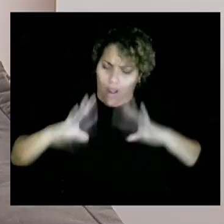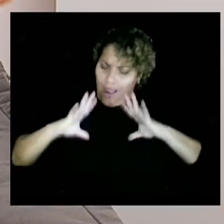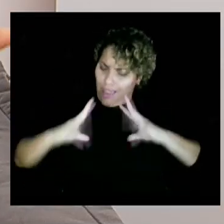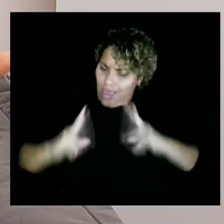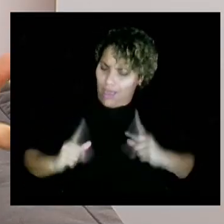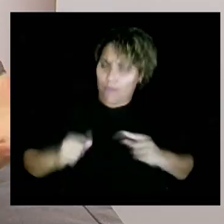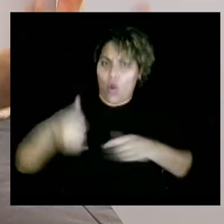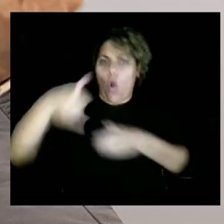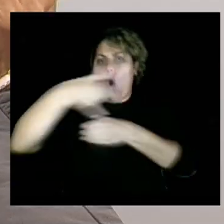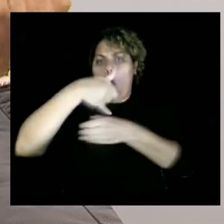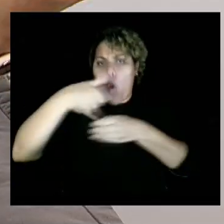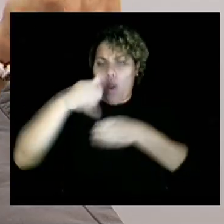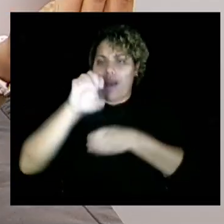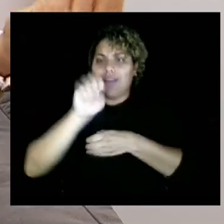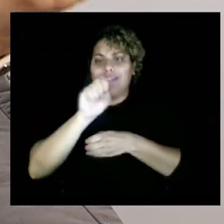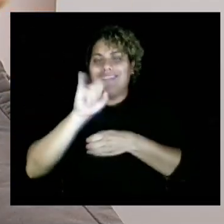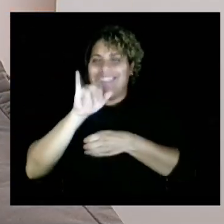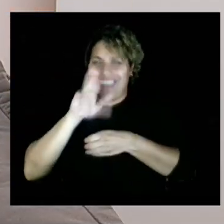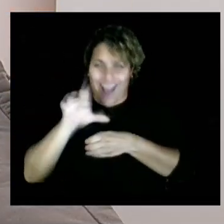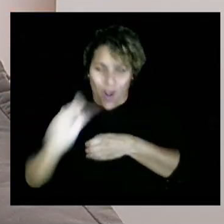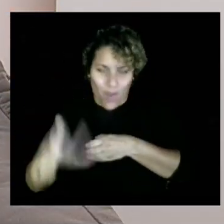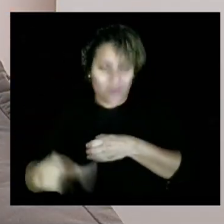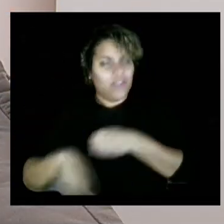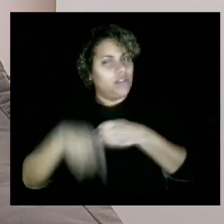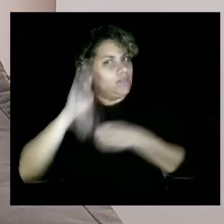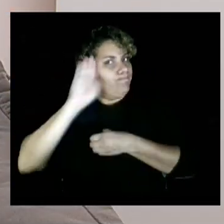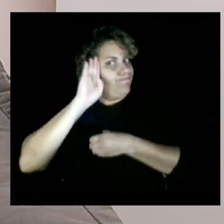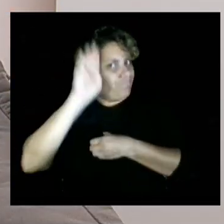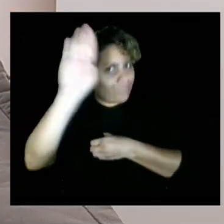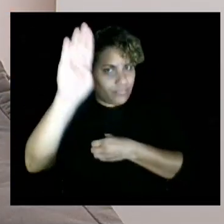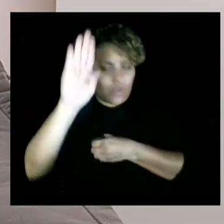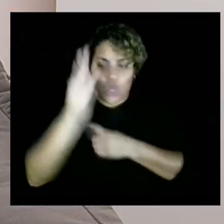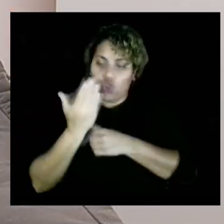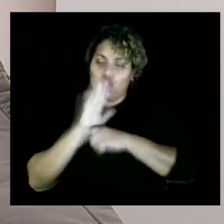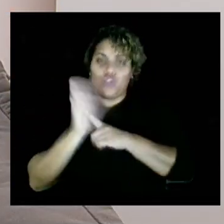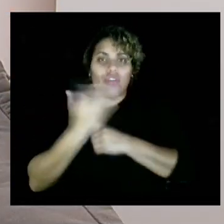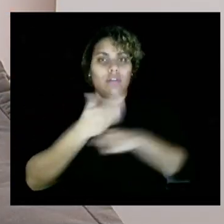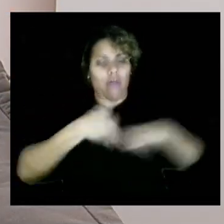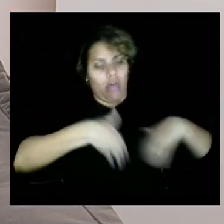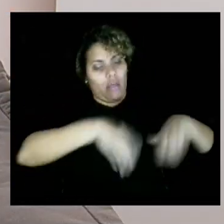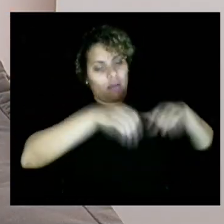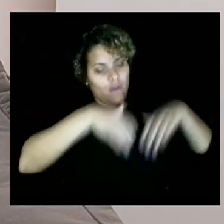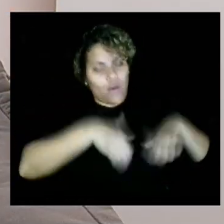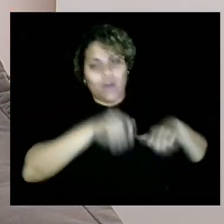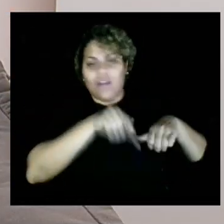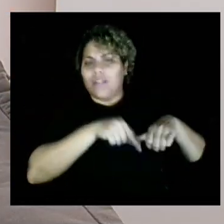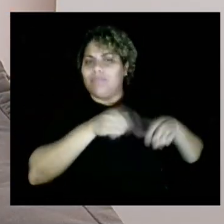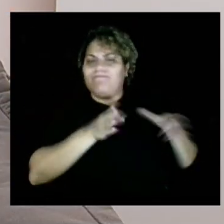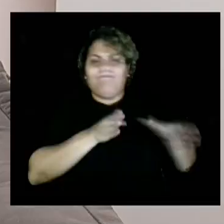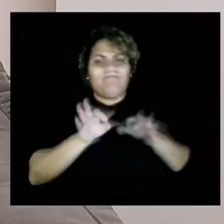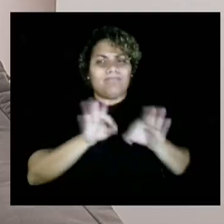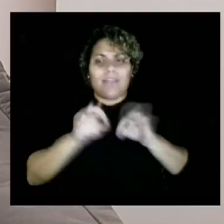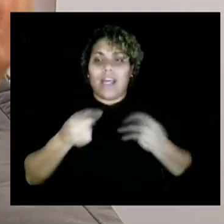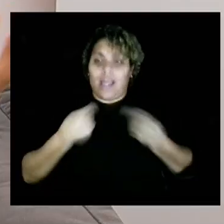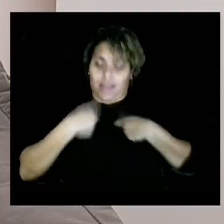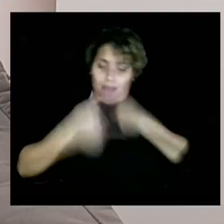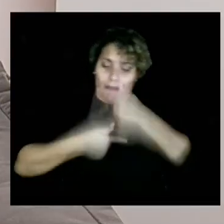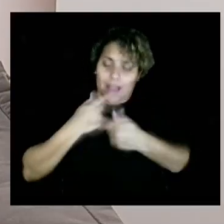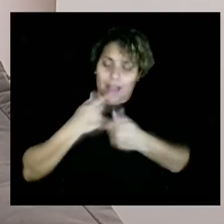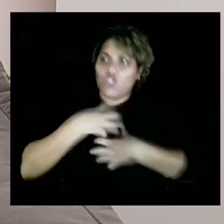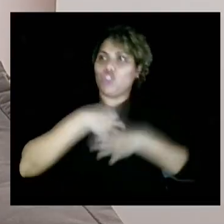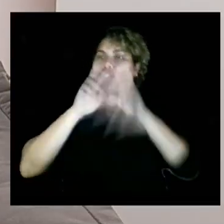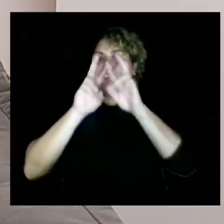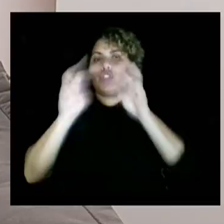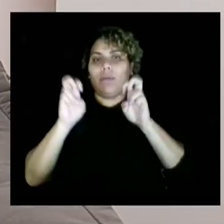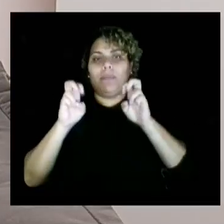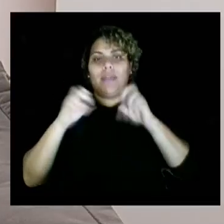que é uma coisa que ajuda, que é o processo da massagem com os óleos essenciais, trabalha a questão emocional, do relaxamento como um